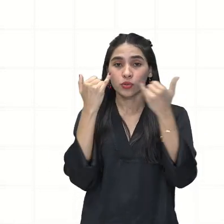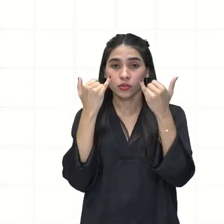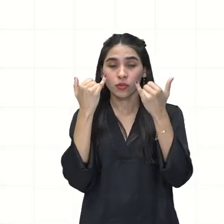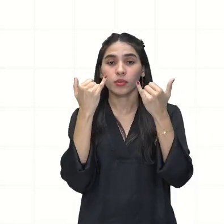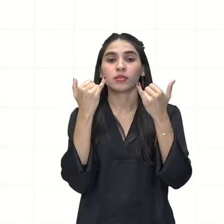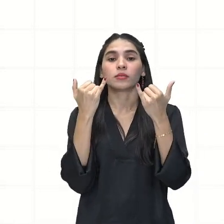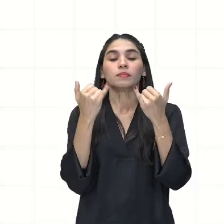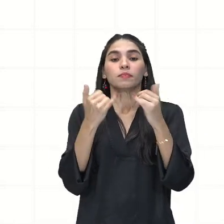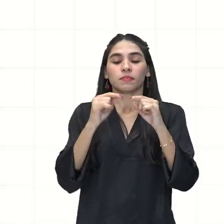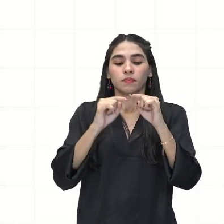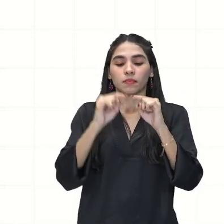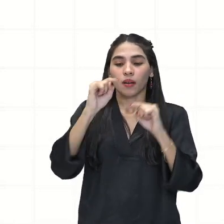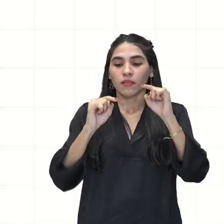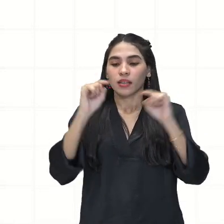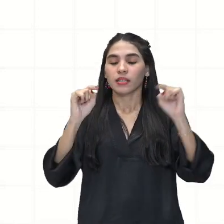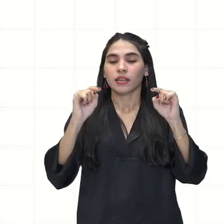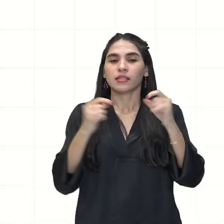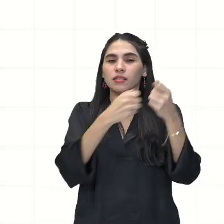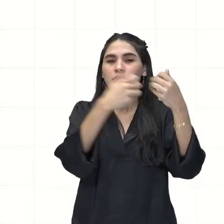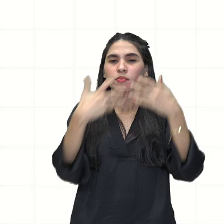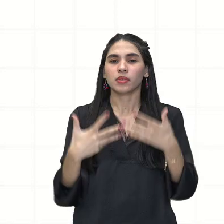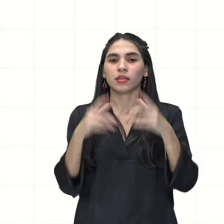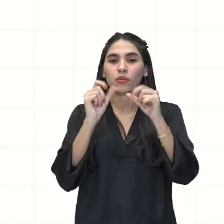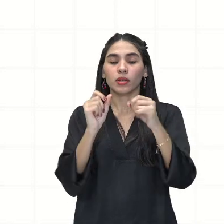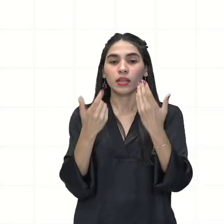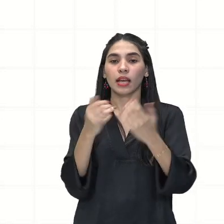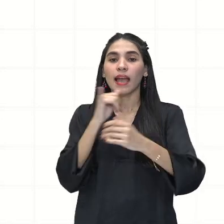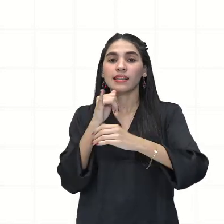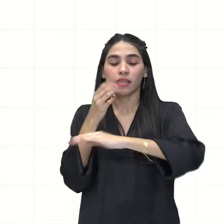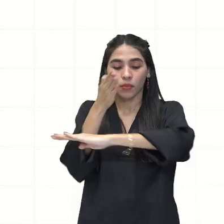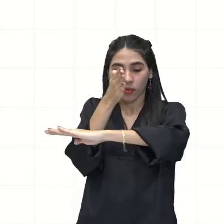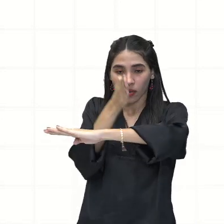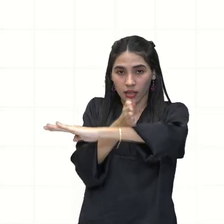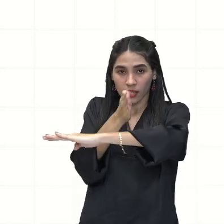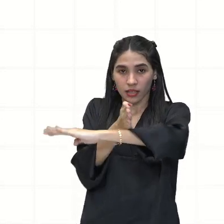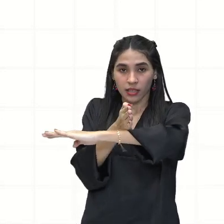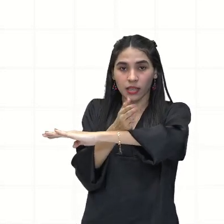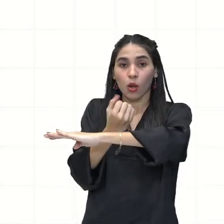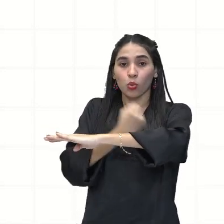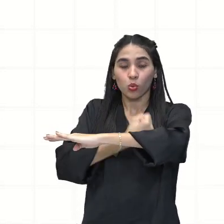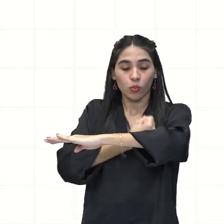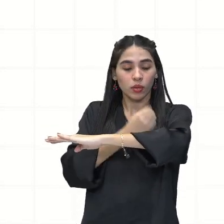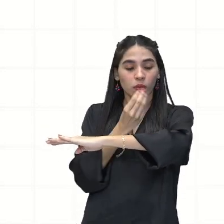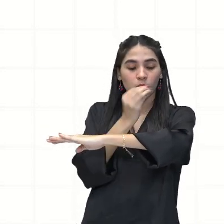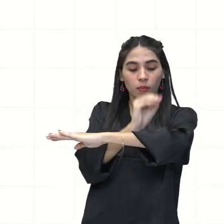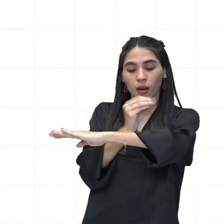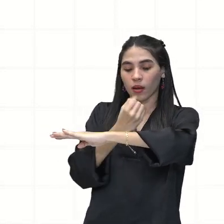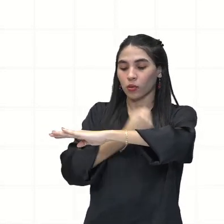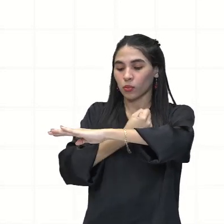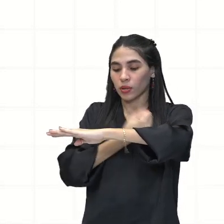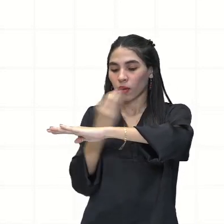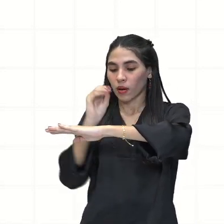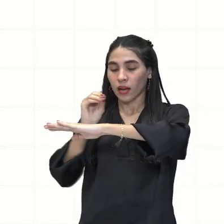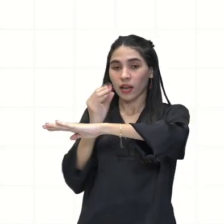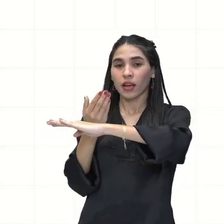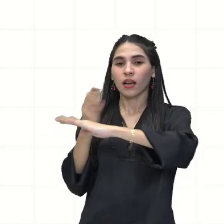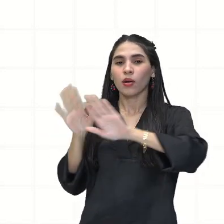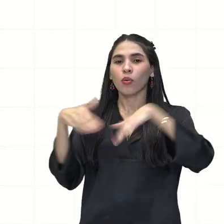ó, o quão distante cada valor desse conjunto está do